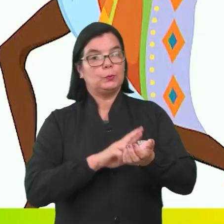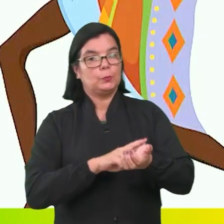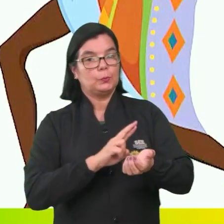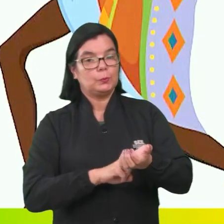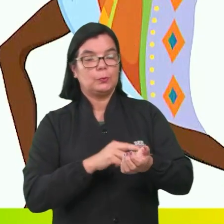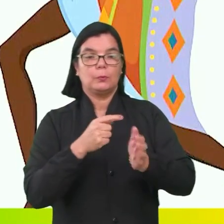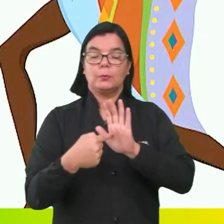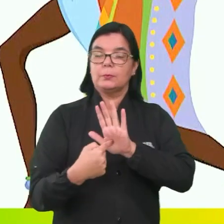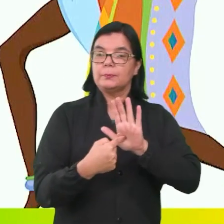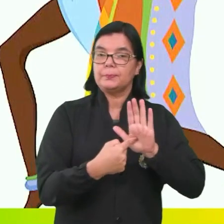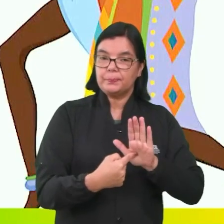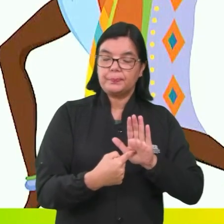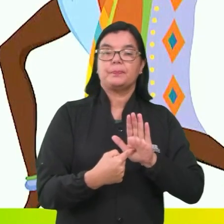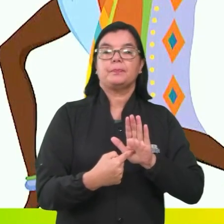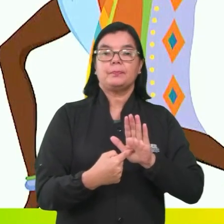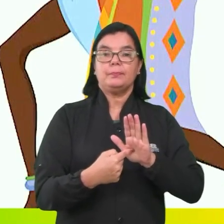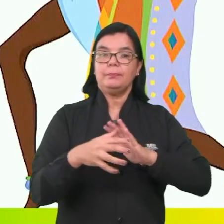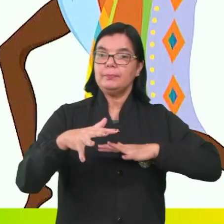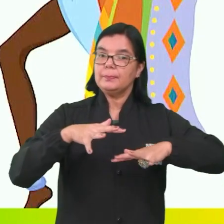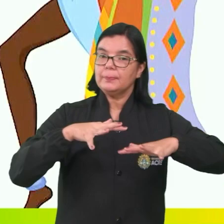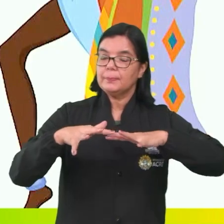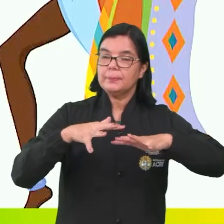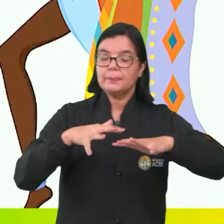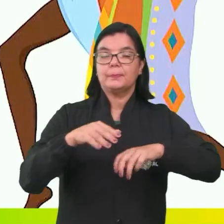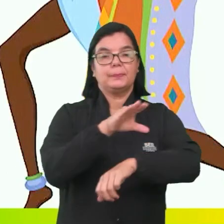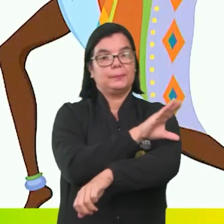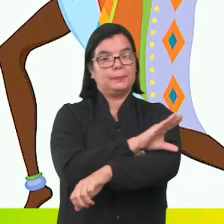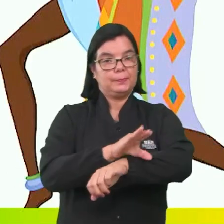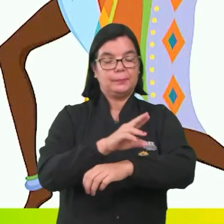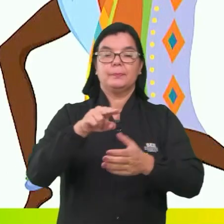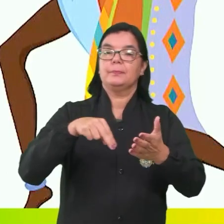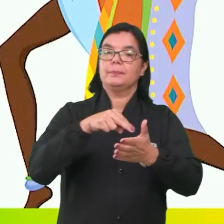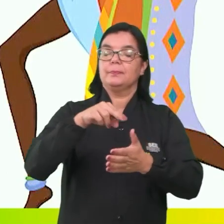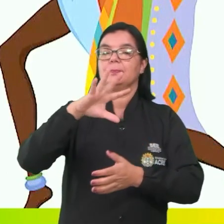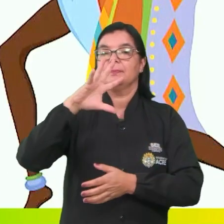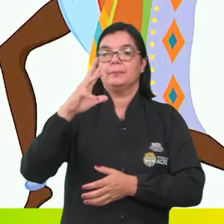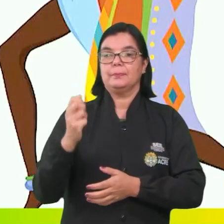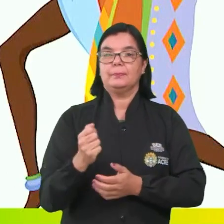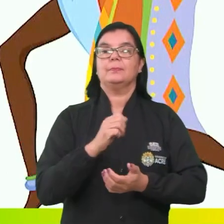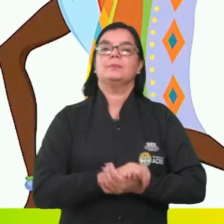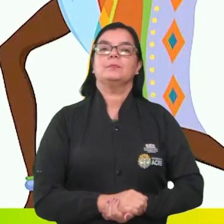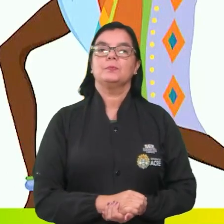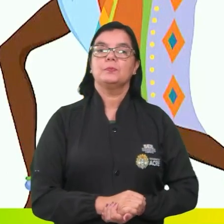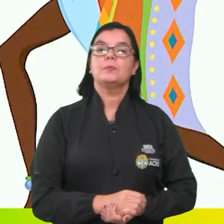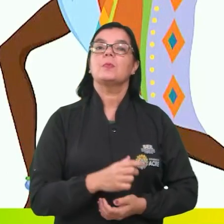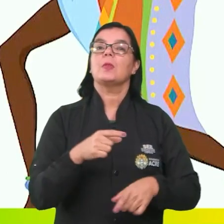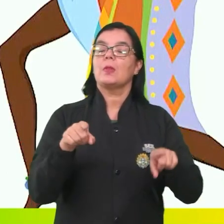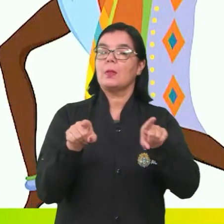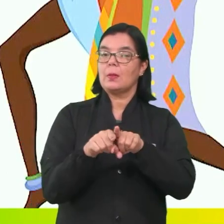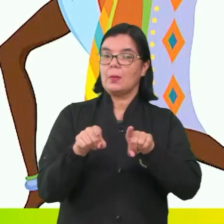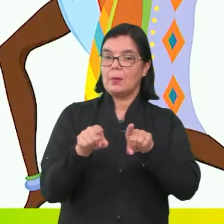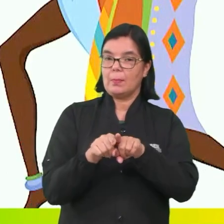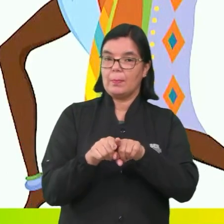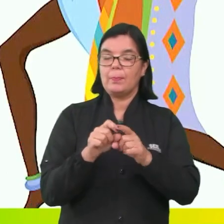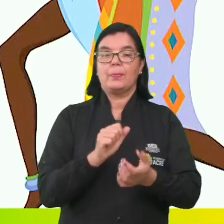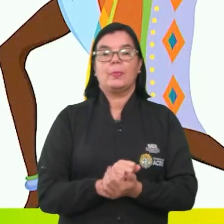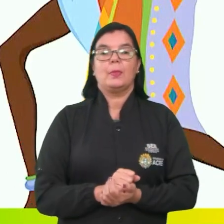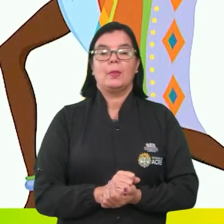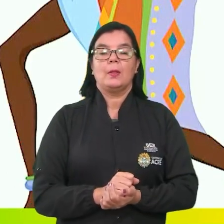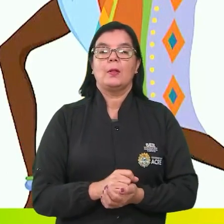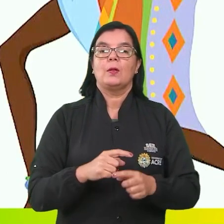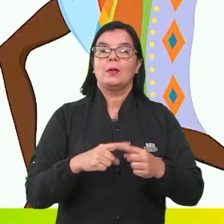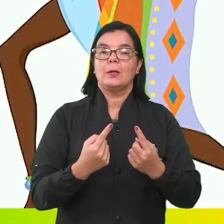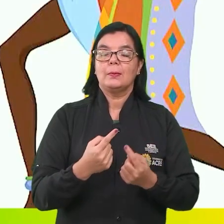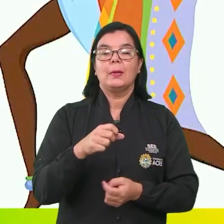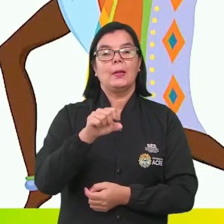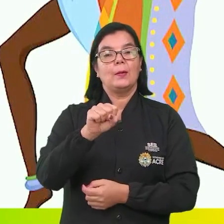mais demonstram a dinâmica intercultural das danças africanas. Existe também o semba, não